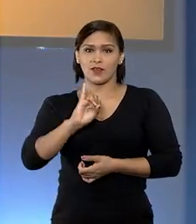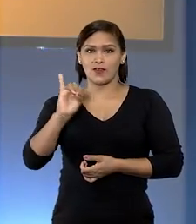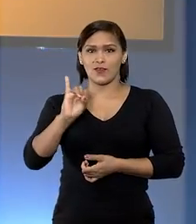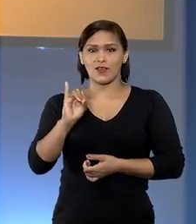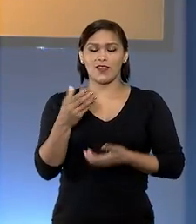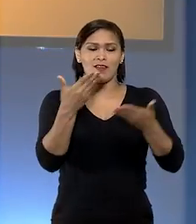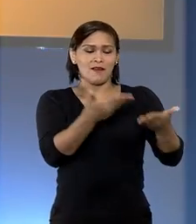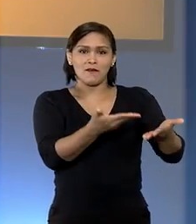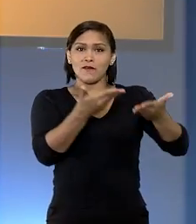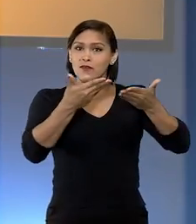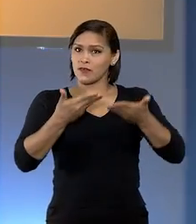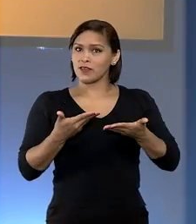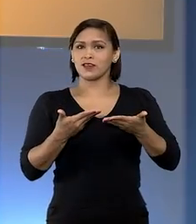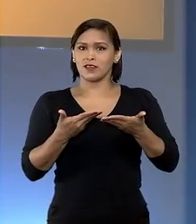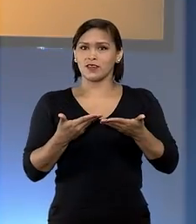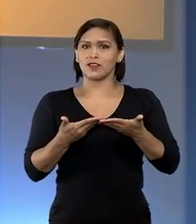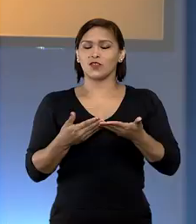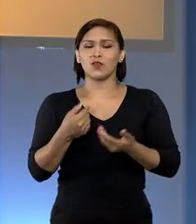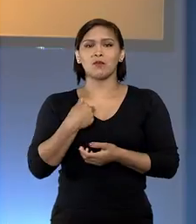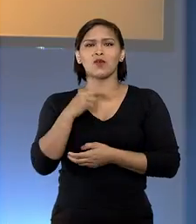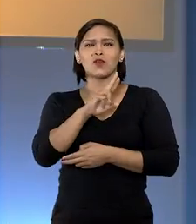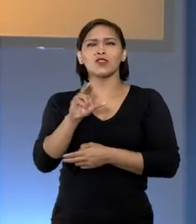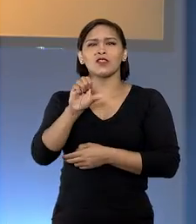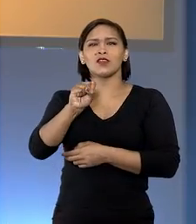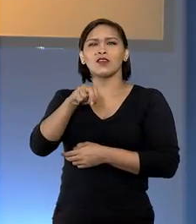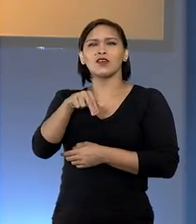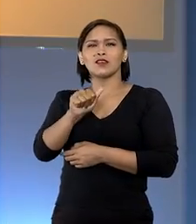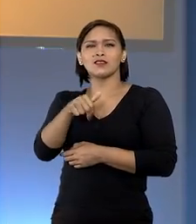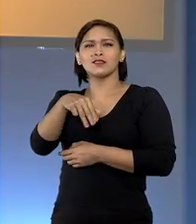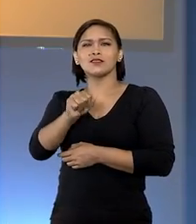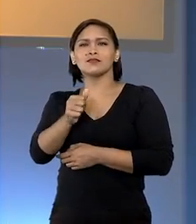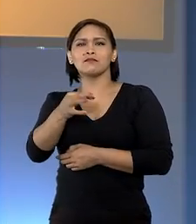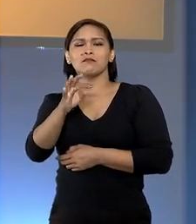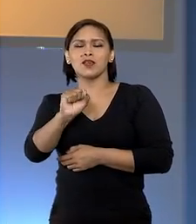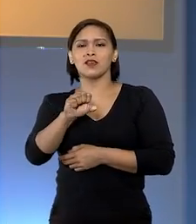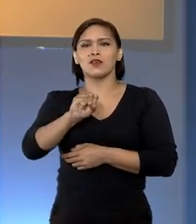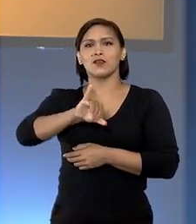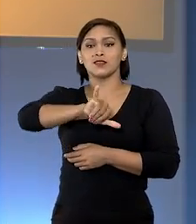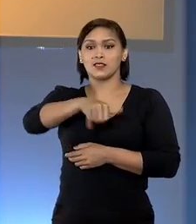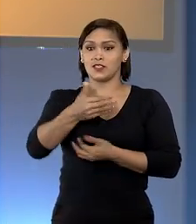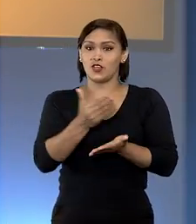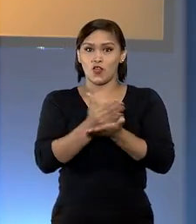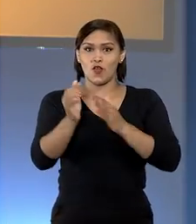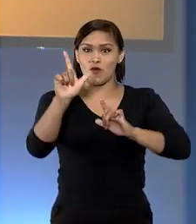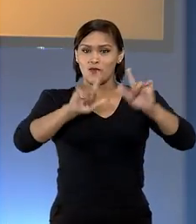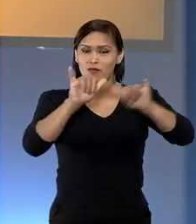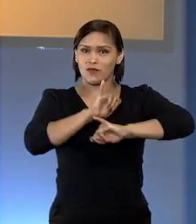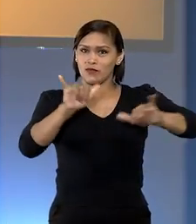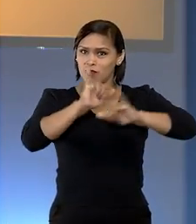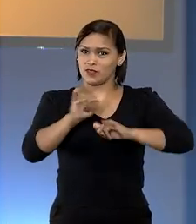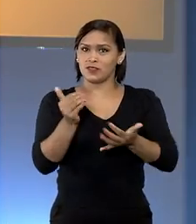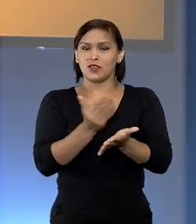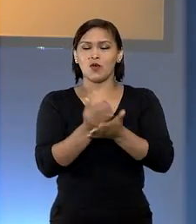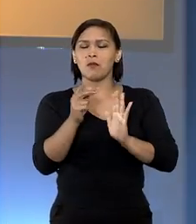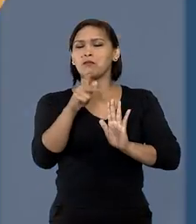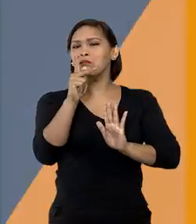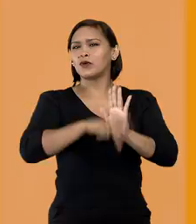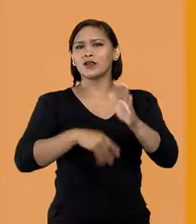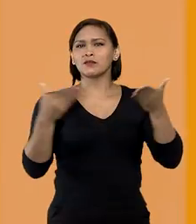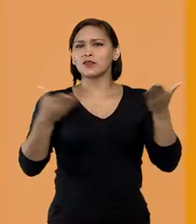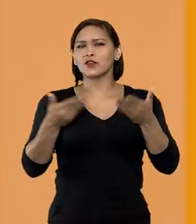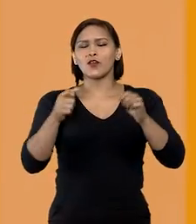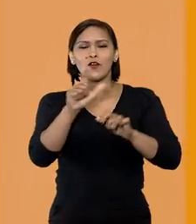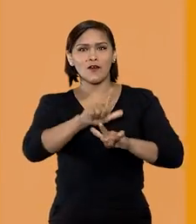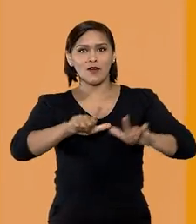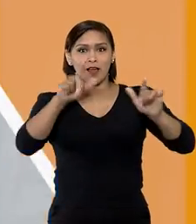Olá seja muito bem-vindo eu sou Samantha Peçanha e o STJ notícias está no ar no programa de